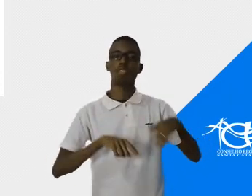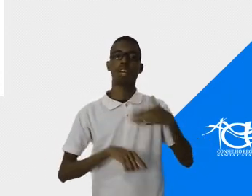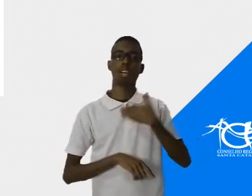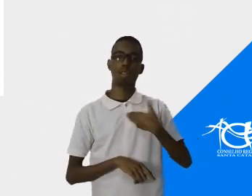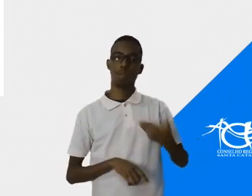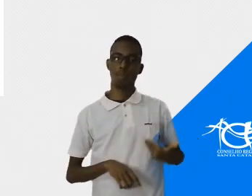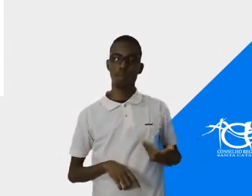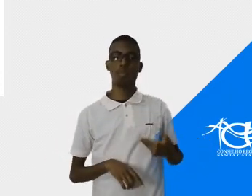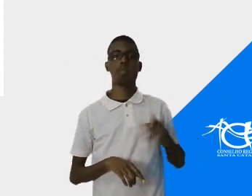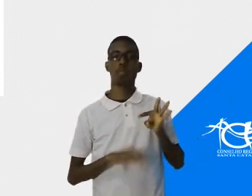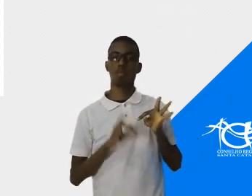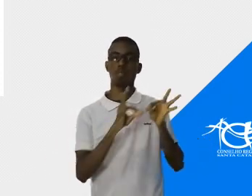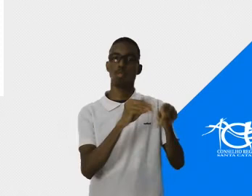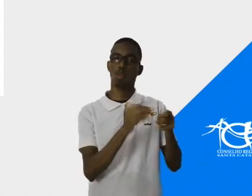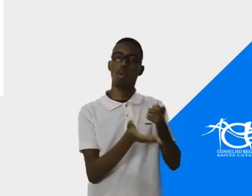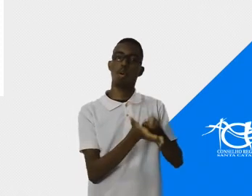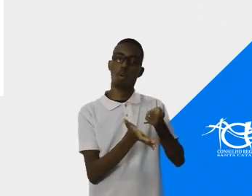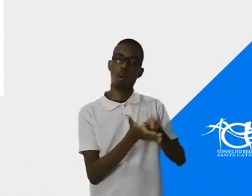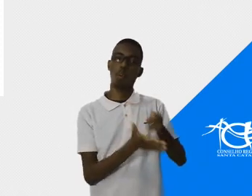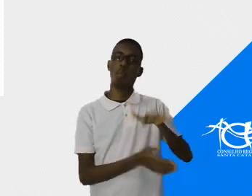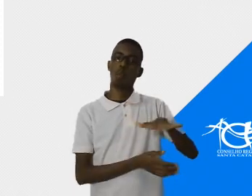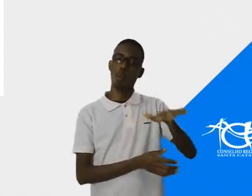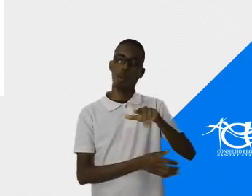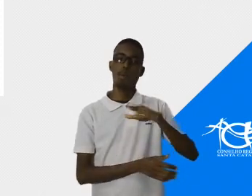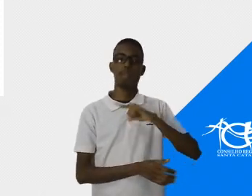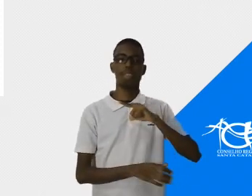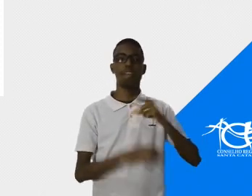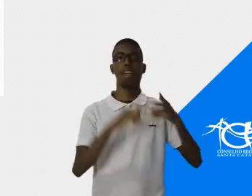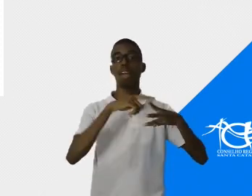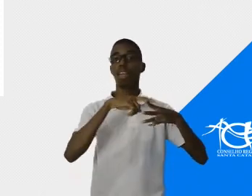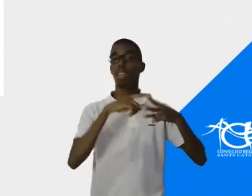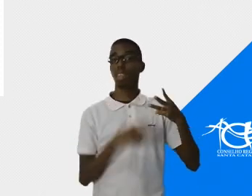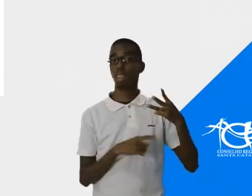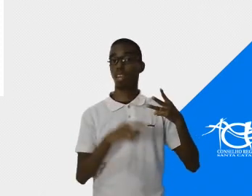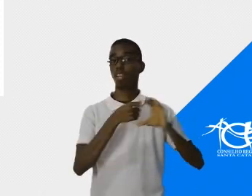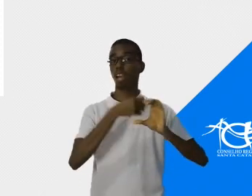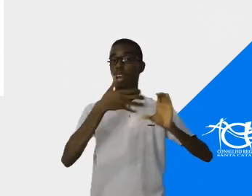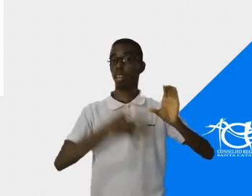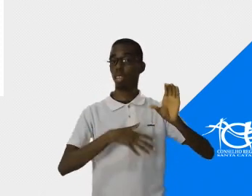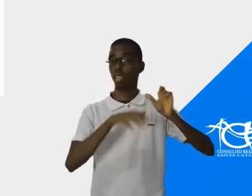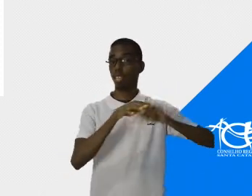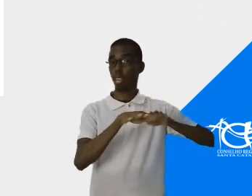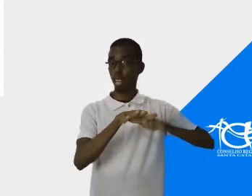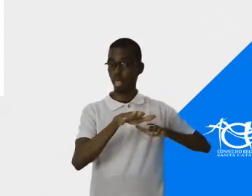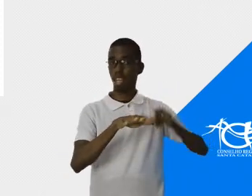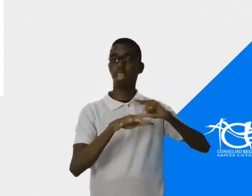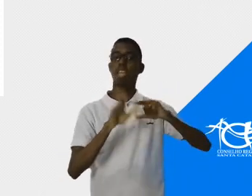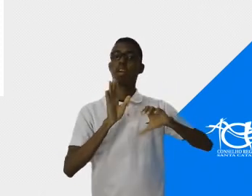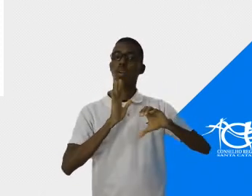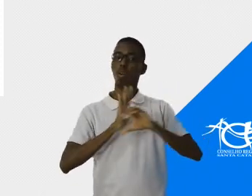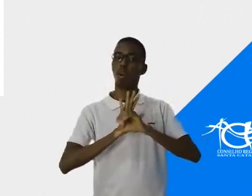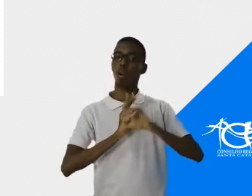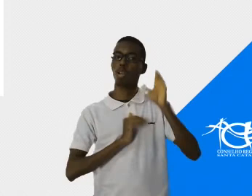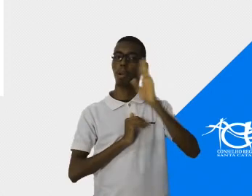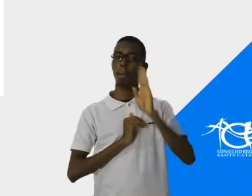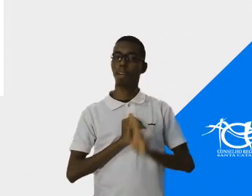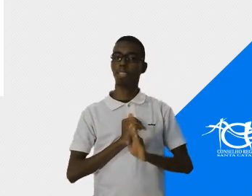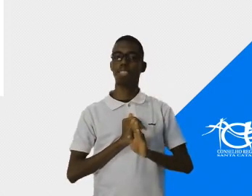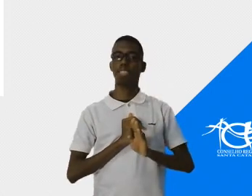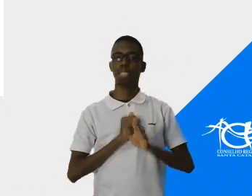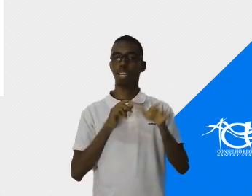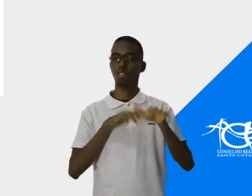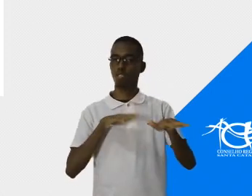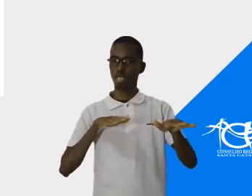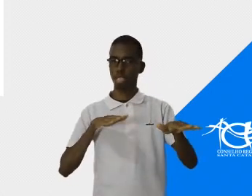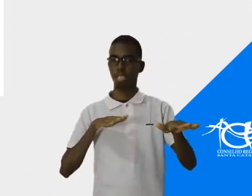Brasil. Ela tem três características da avaliação psicológica no trânsito, desde o Código Brasileiro de Trânsito mais recente, tá? Ela é uma avaliação